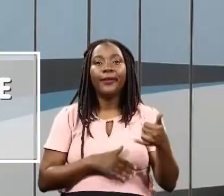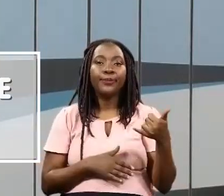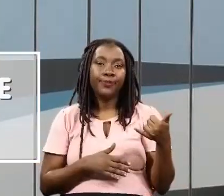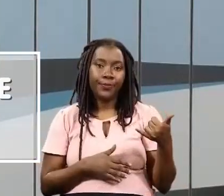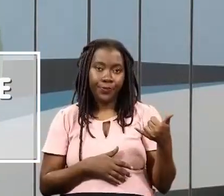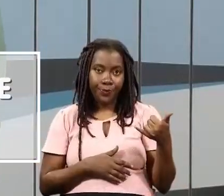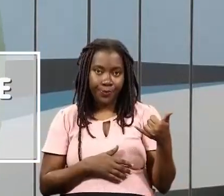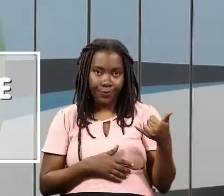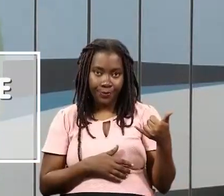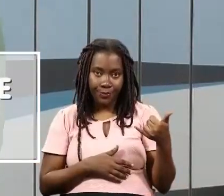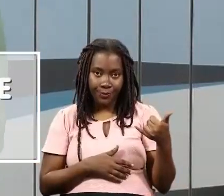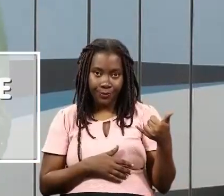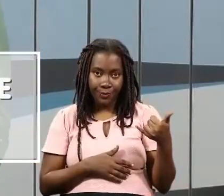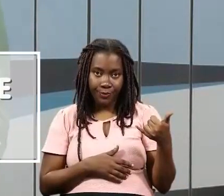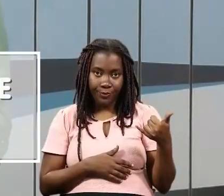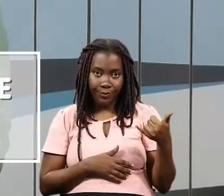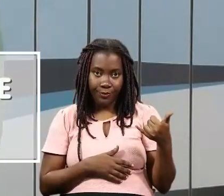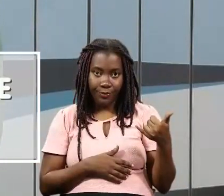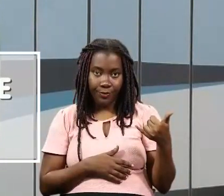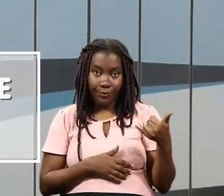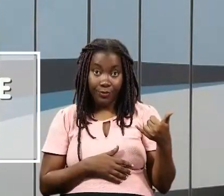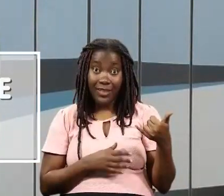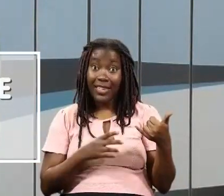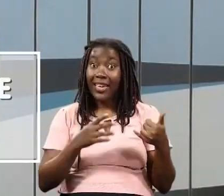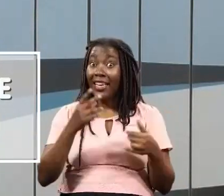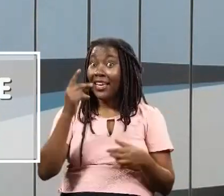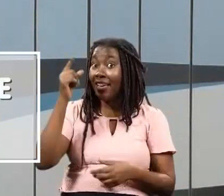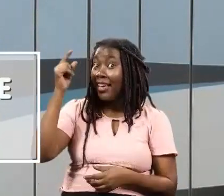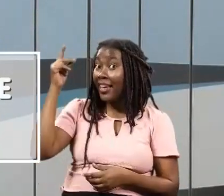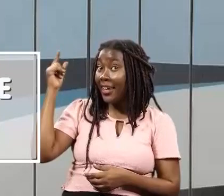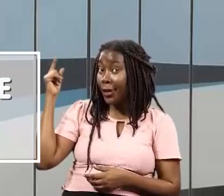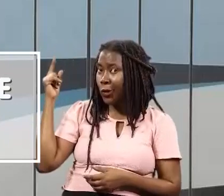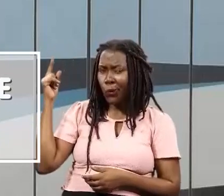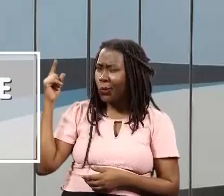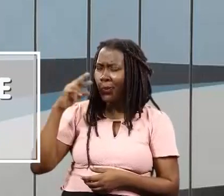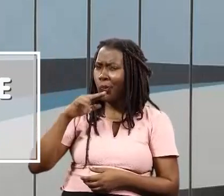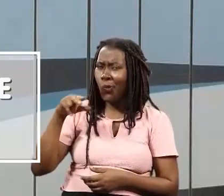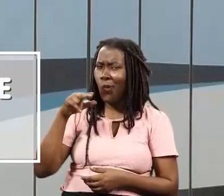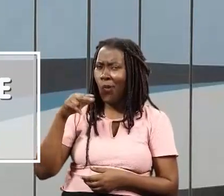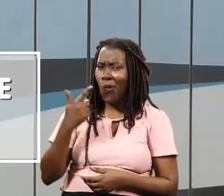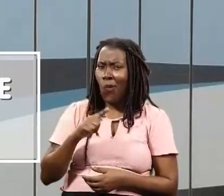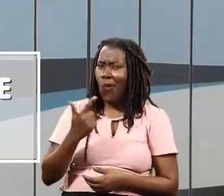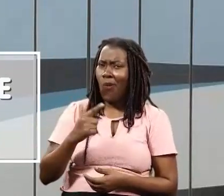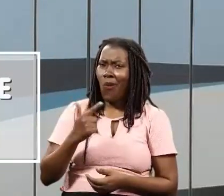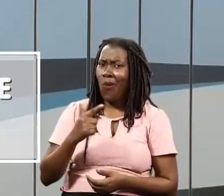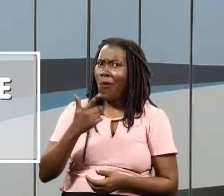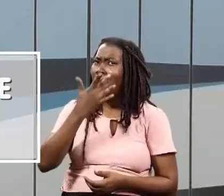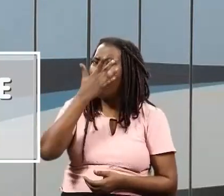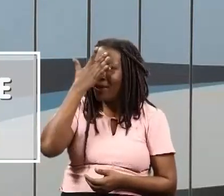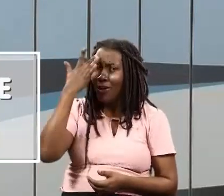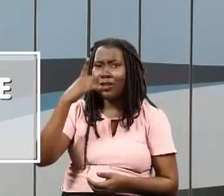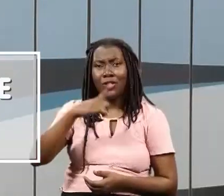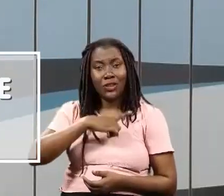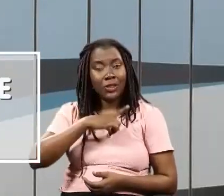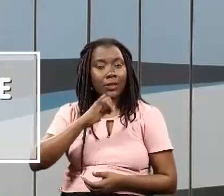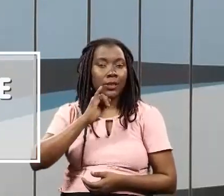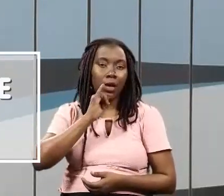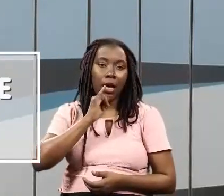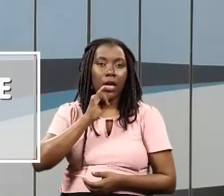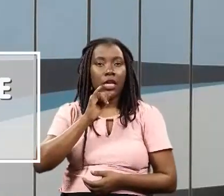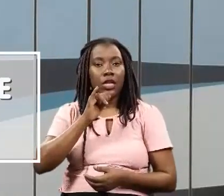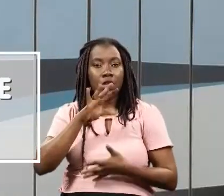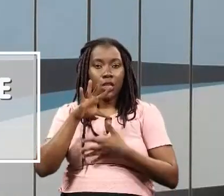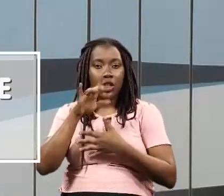né? Há tempos atrás isso não era urgente, isso não existia. Então as pessoas tinham, por exemplo, o